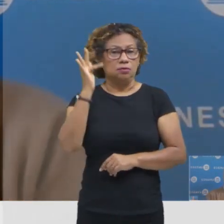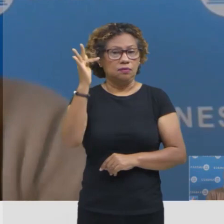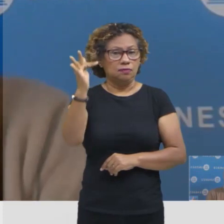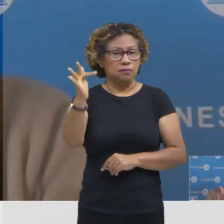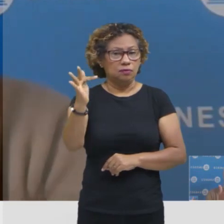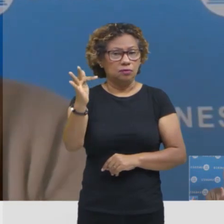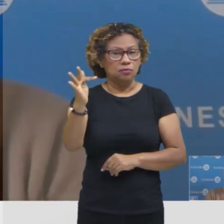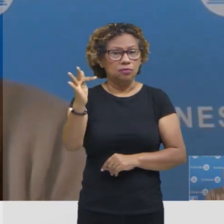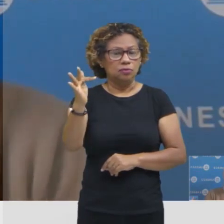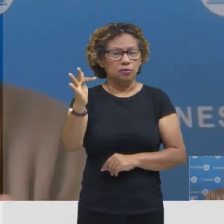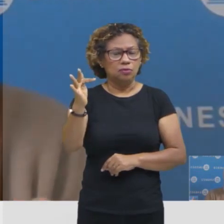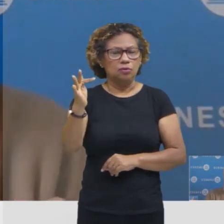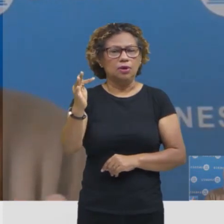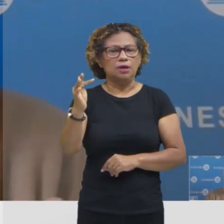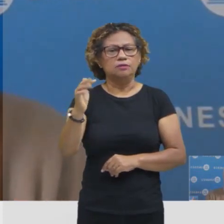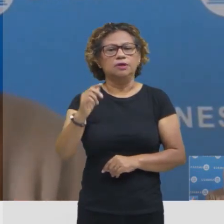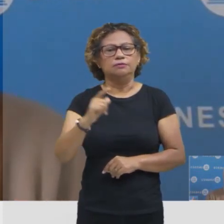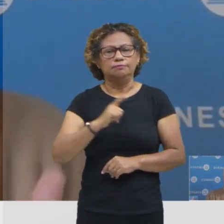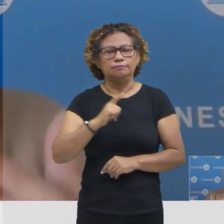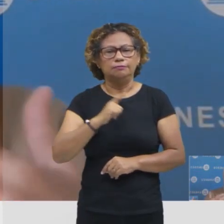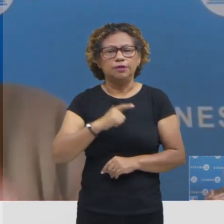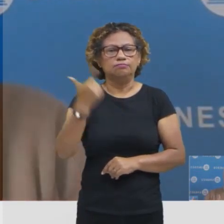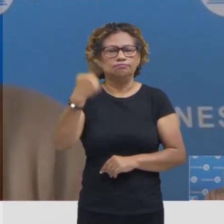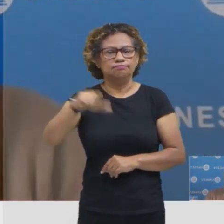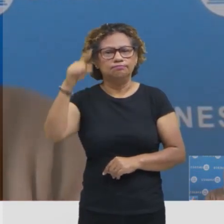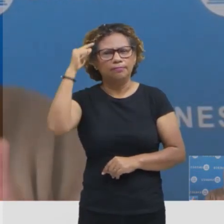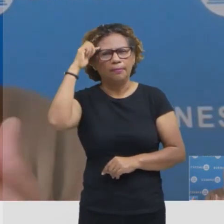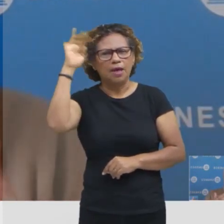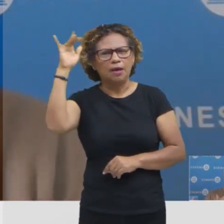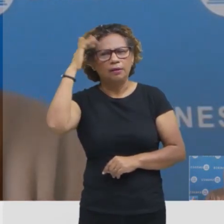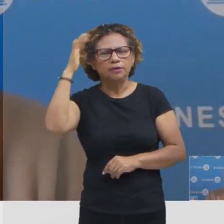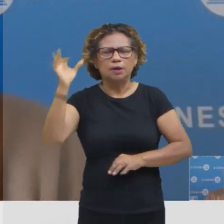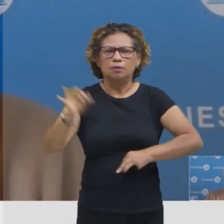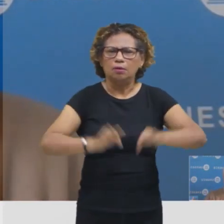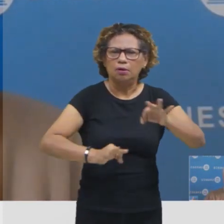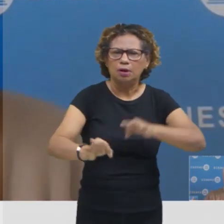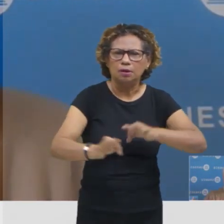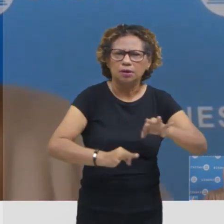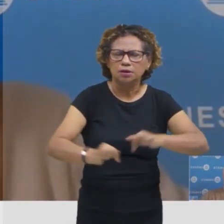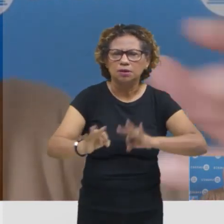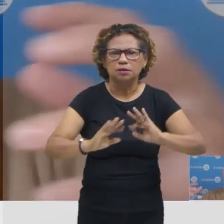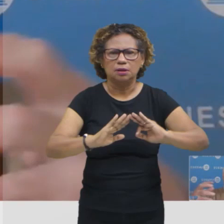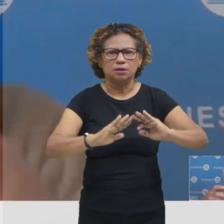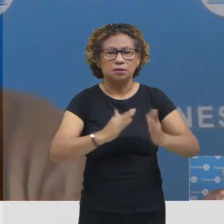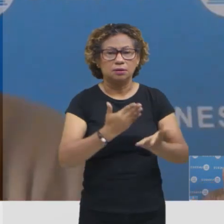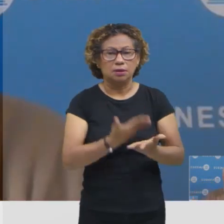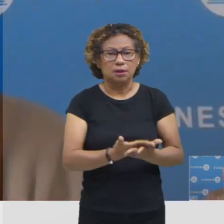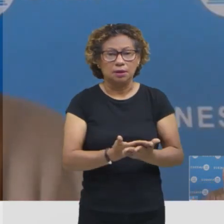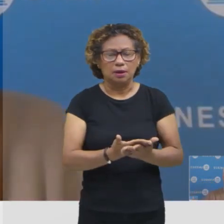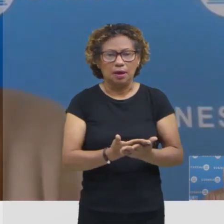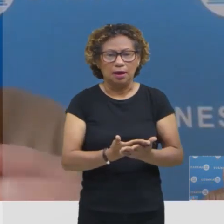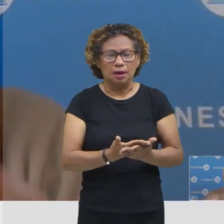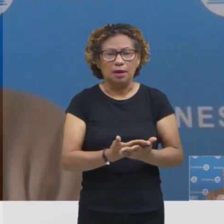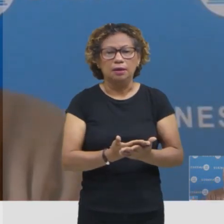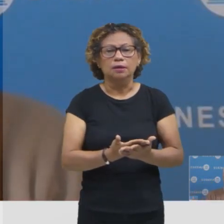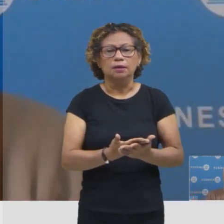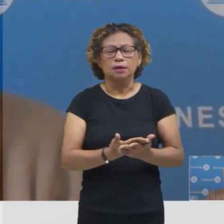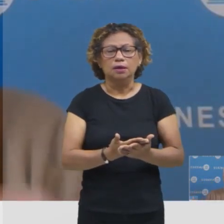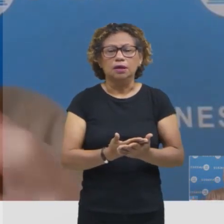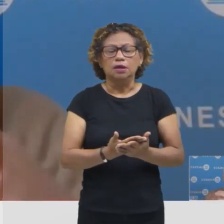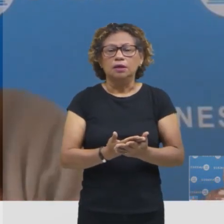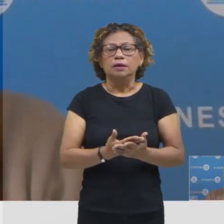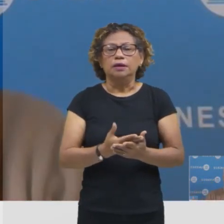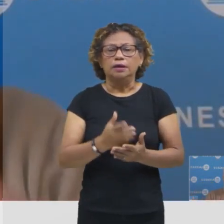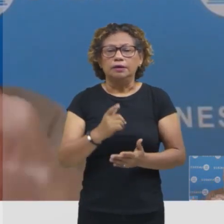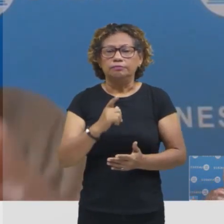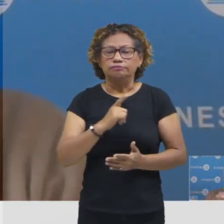nós devemos repensar as escolas, reorganizar as escolas, incorporando muitas